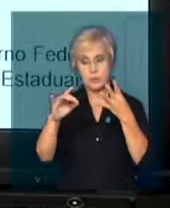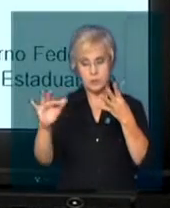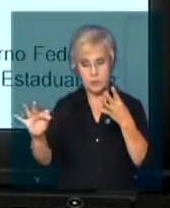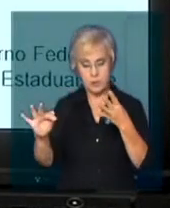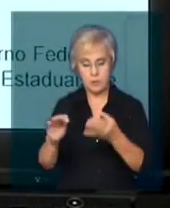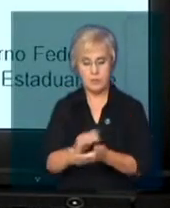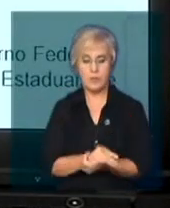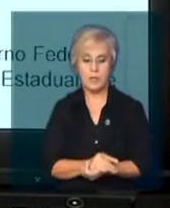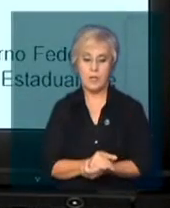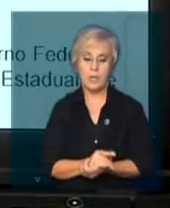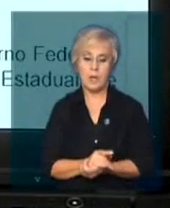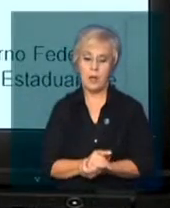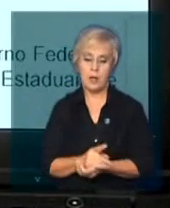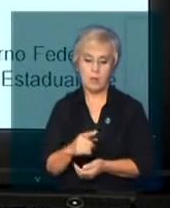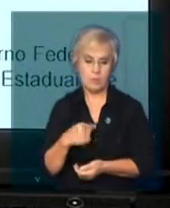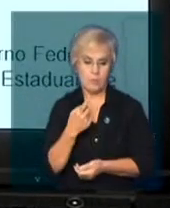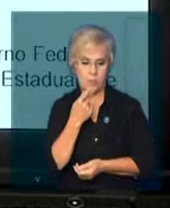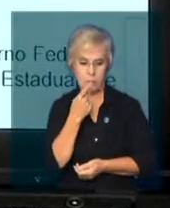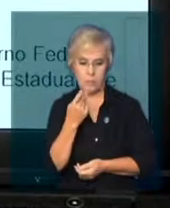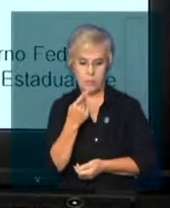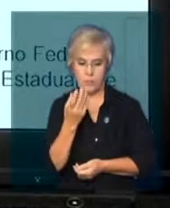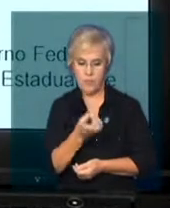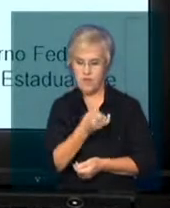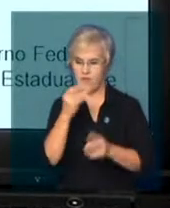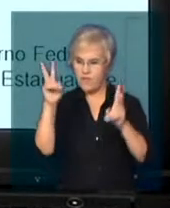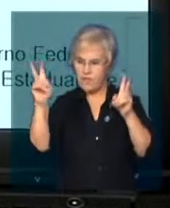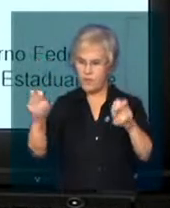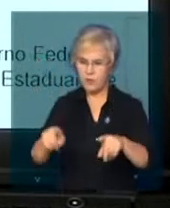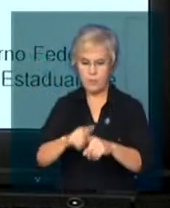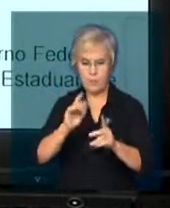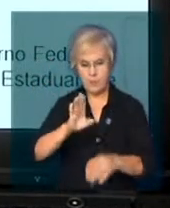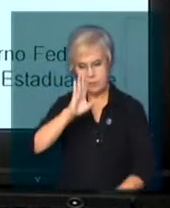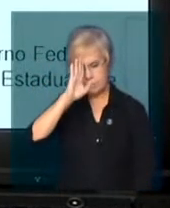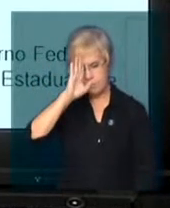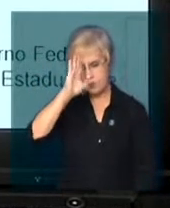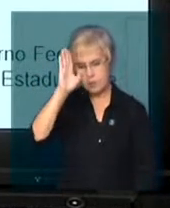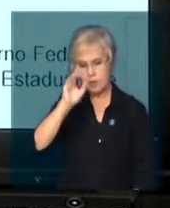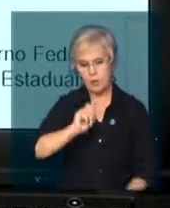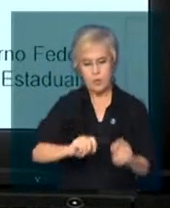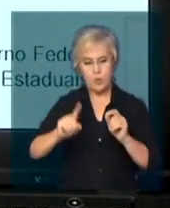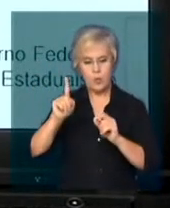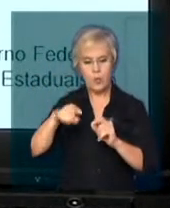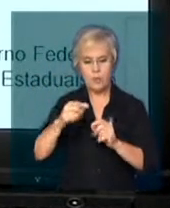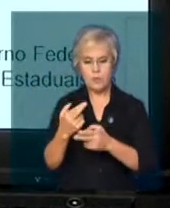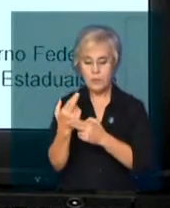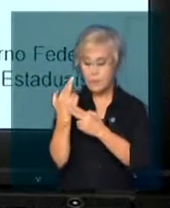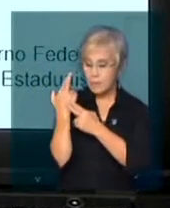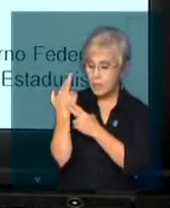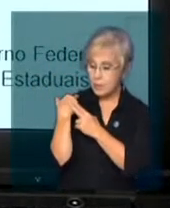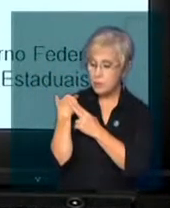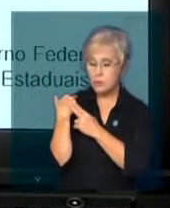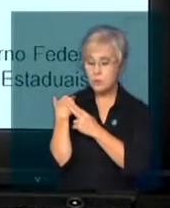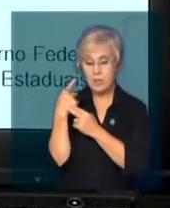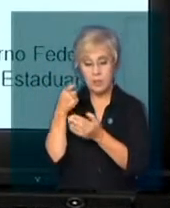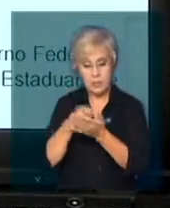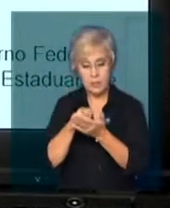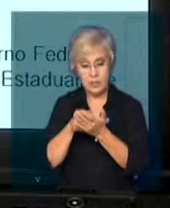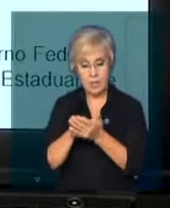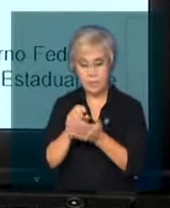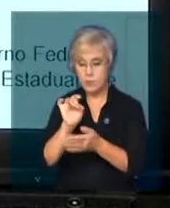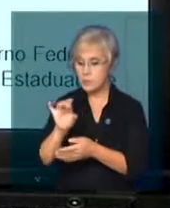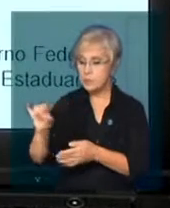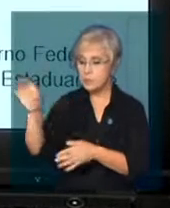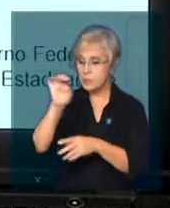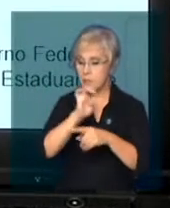Trataremos, sem dúvida nenhuma, de diversos assuntos, mas, principalmente, quais as competências e obrigações de cada ente